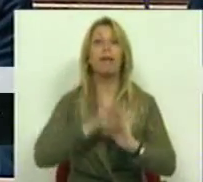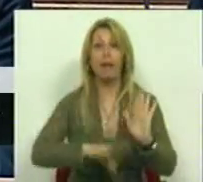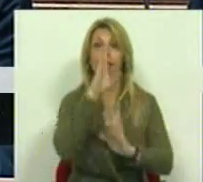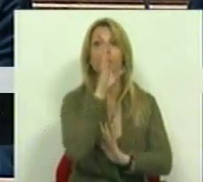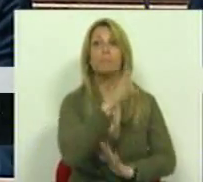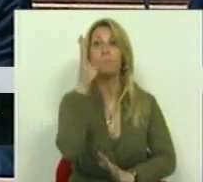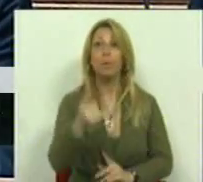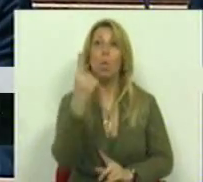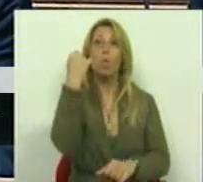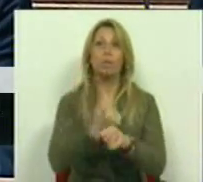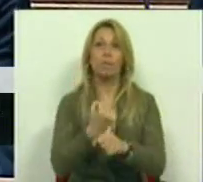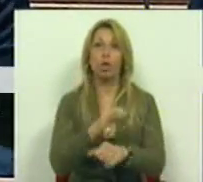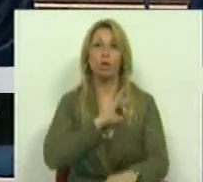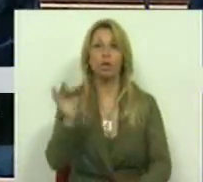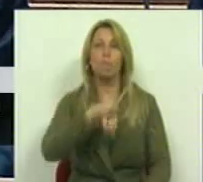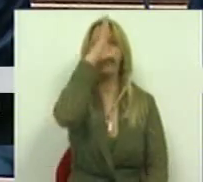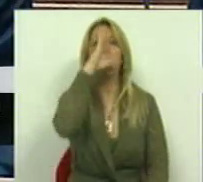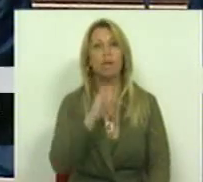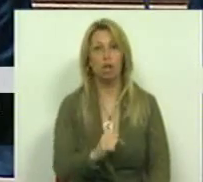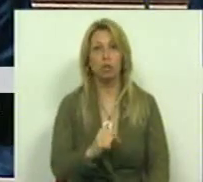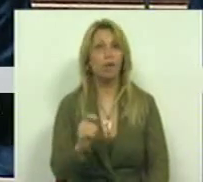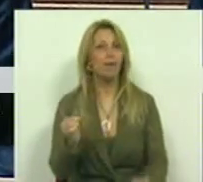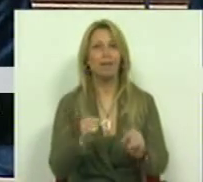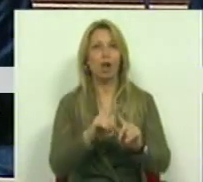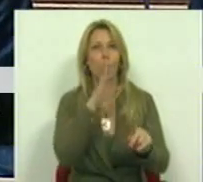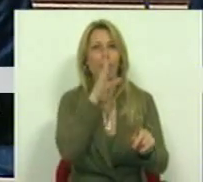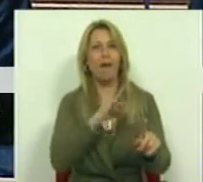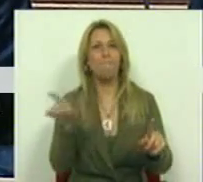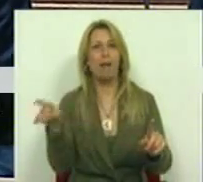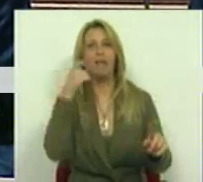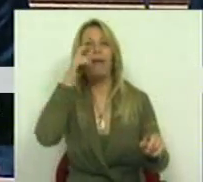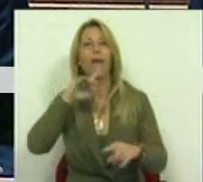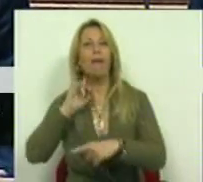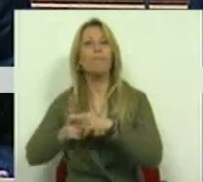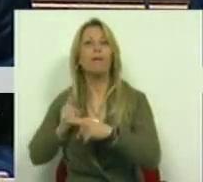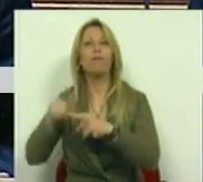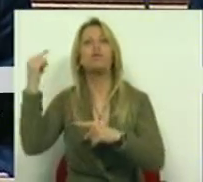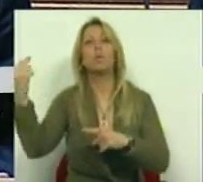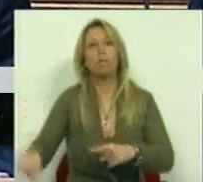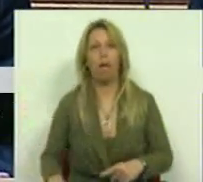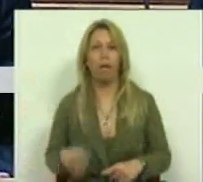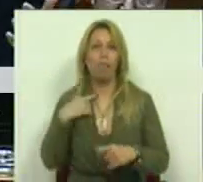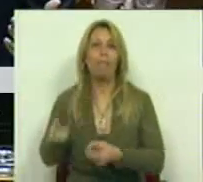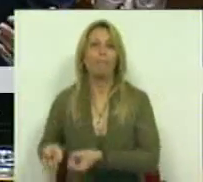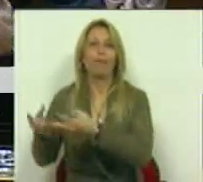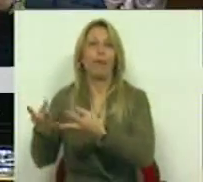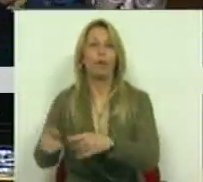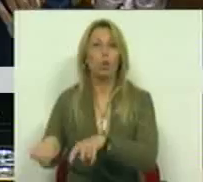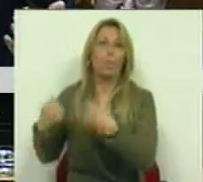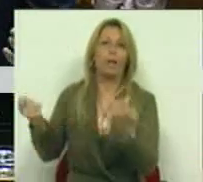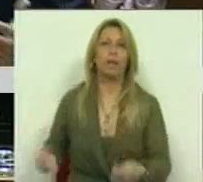a um trabalhador, Sr. Primeiro-Ministro, já não se aplica a quem tem o benefício, o beneplácito do